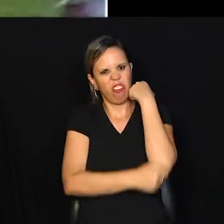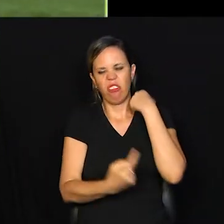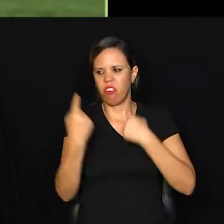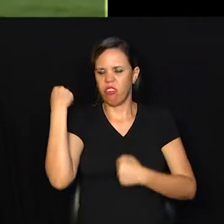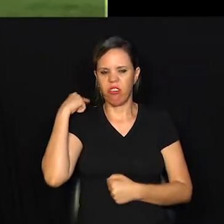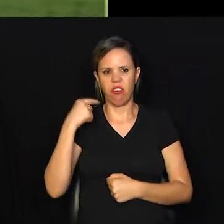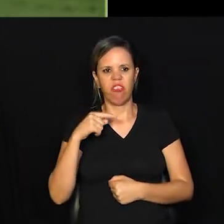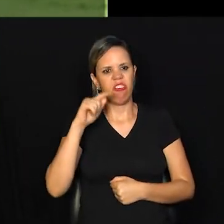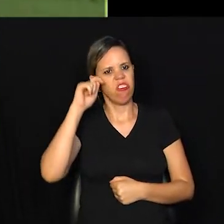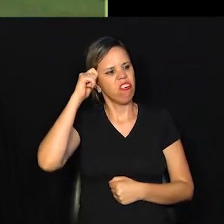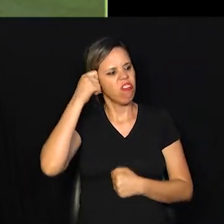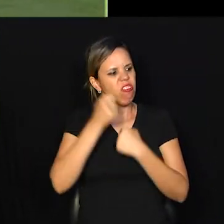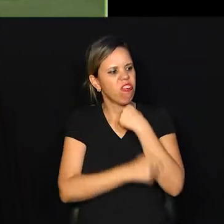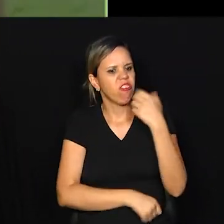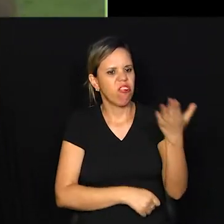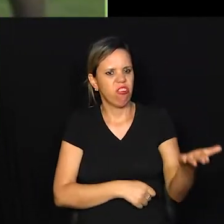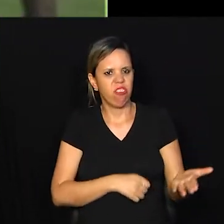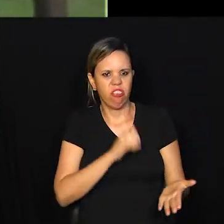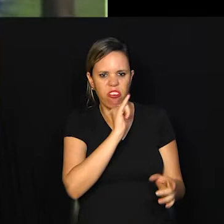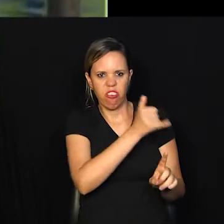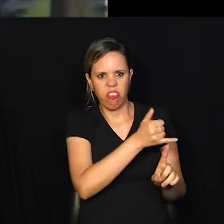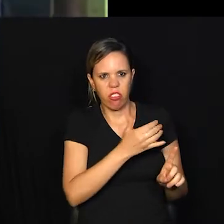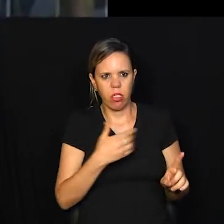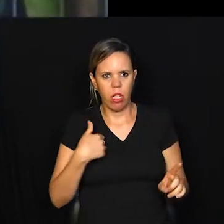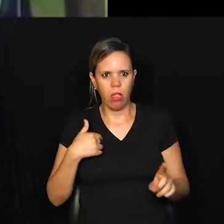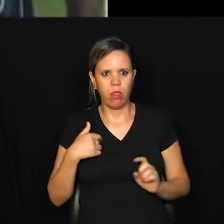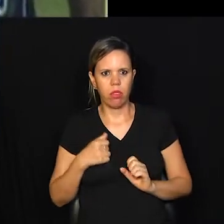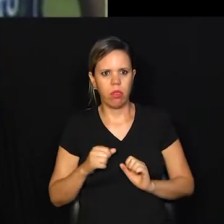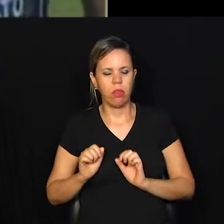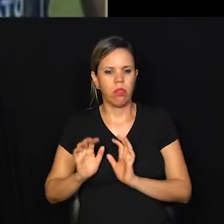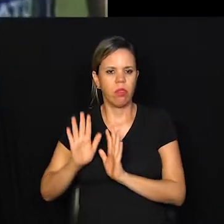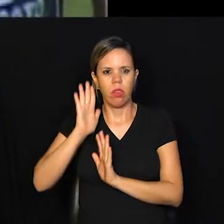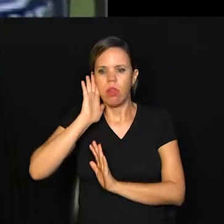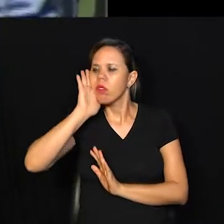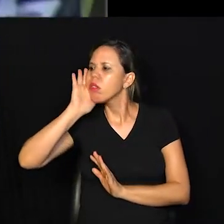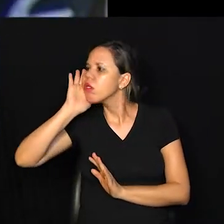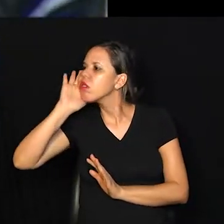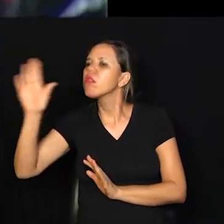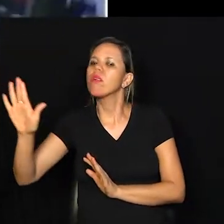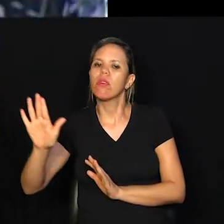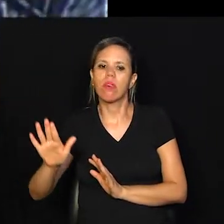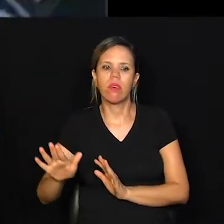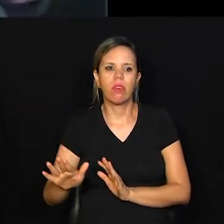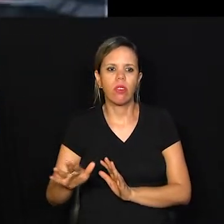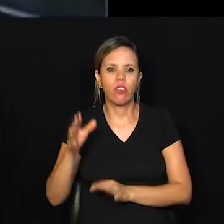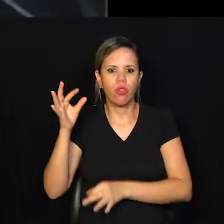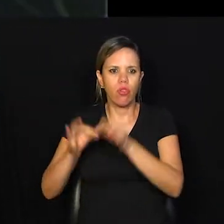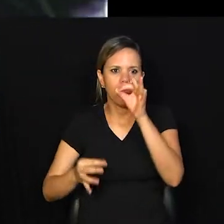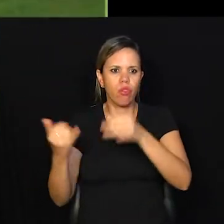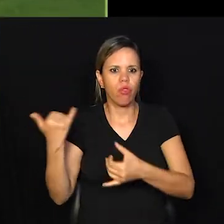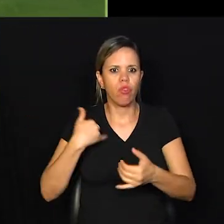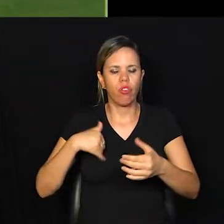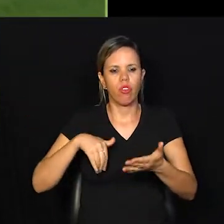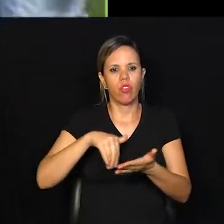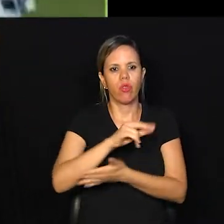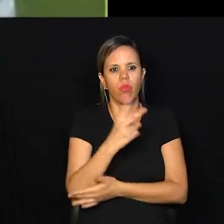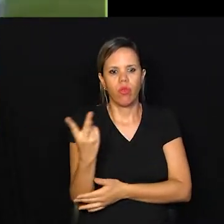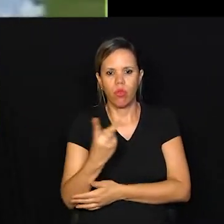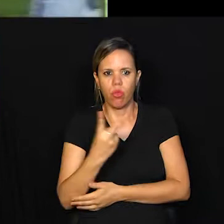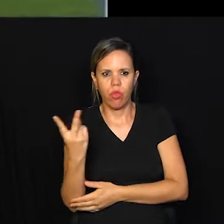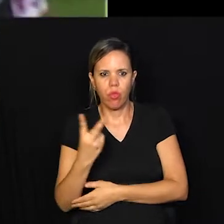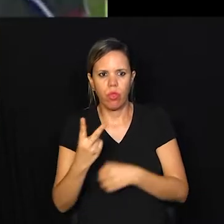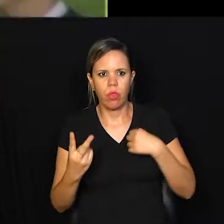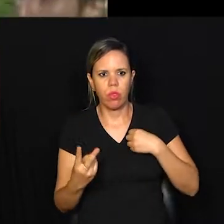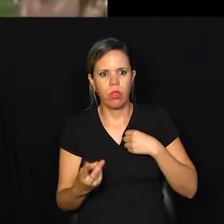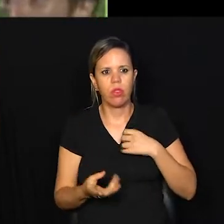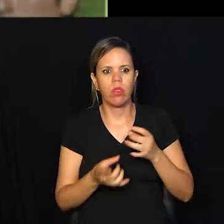foi negro de merda, e aí eu empurrei o rosto dele assim, né, aí o juiz veio, nos expulsou nós dois, aí